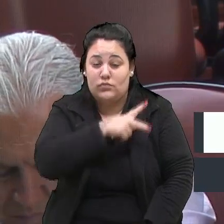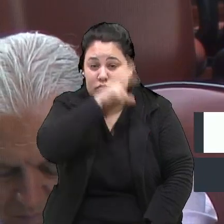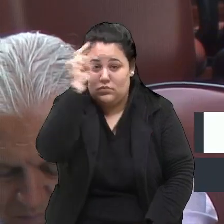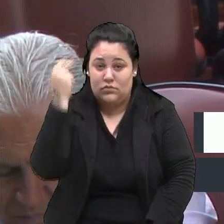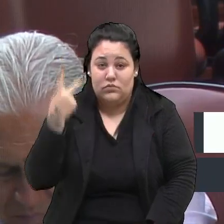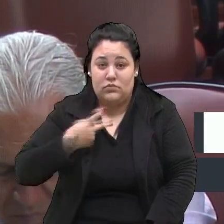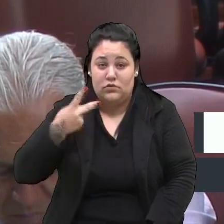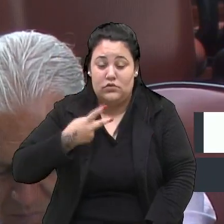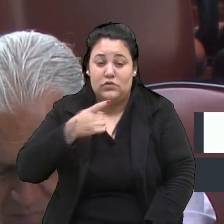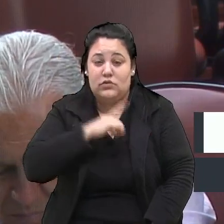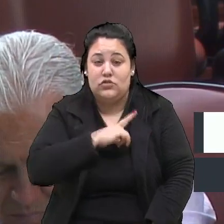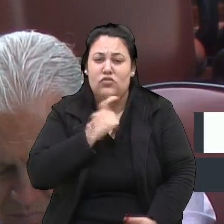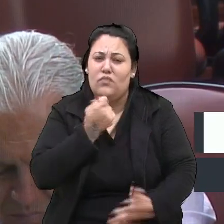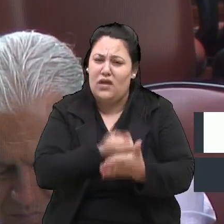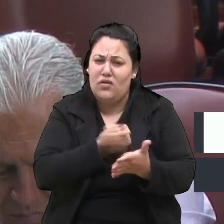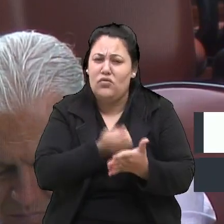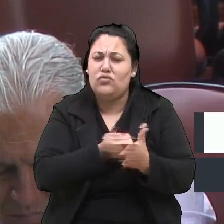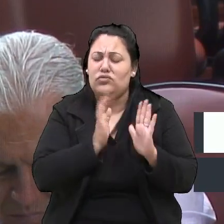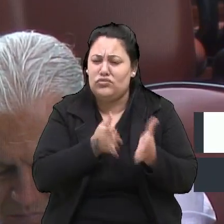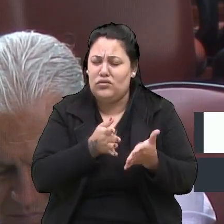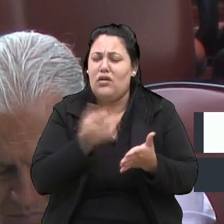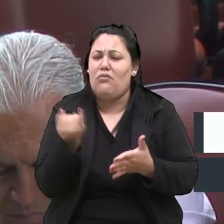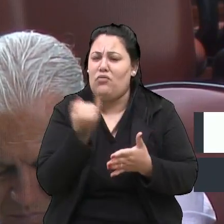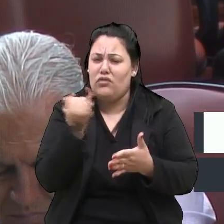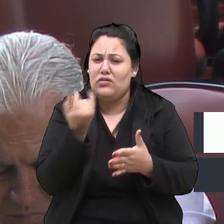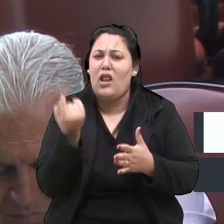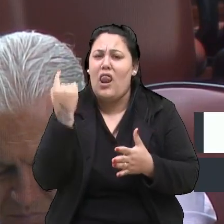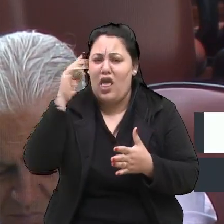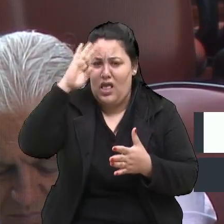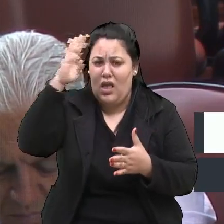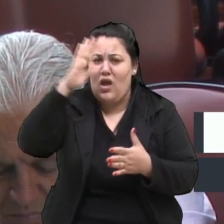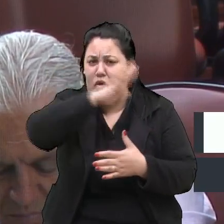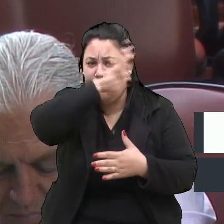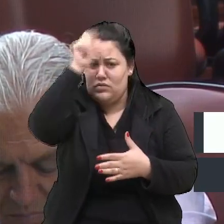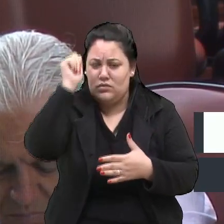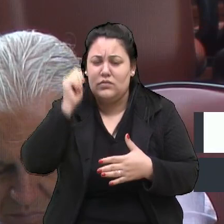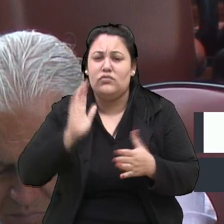uma luta muito importante na Guarda Municipal, com a Guarda Municipal.